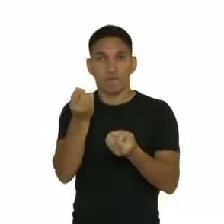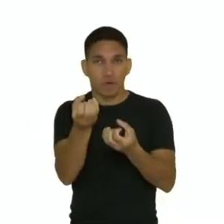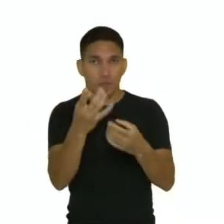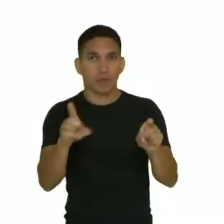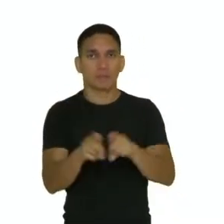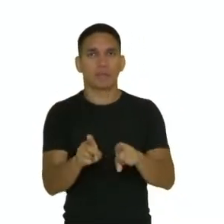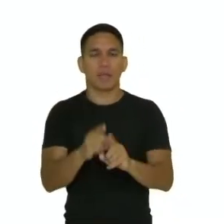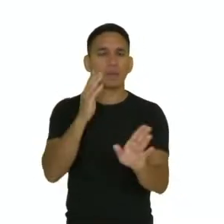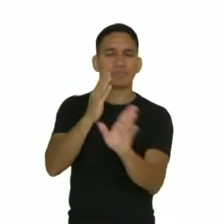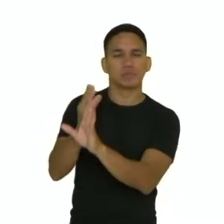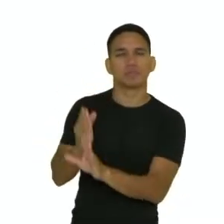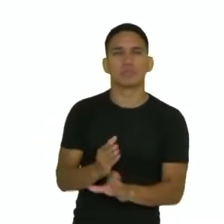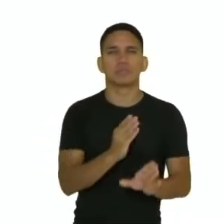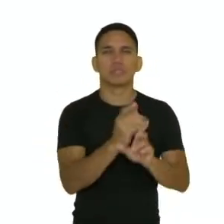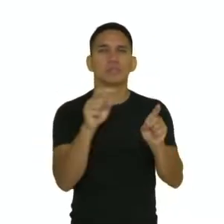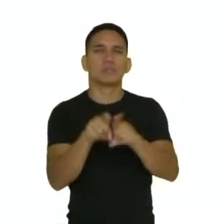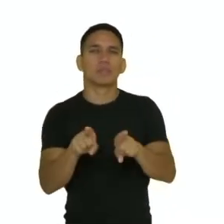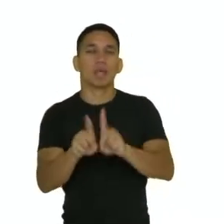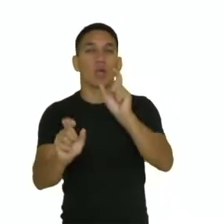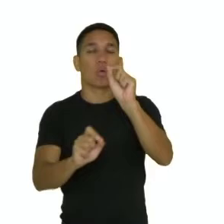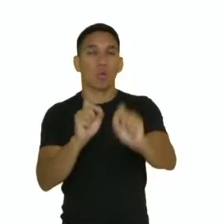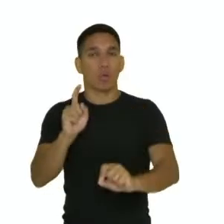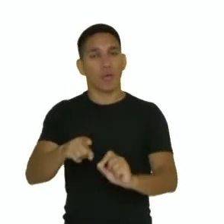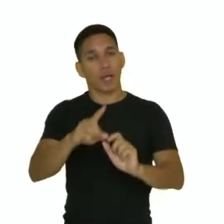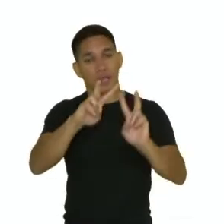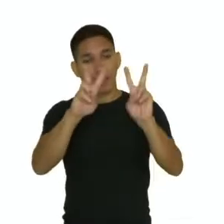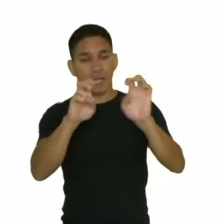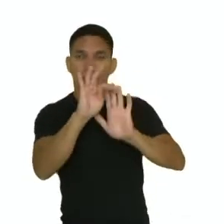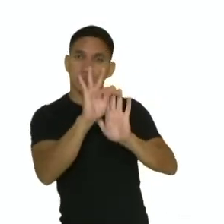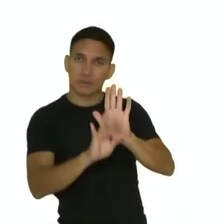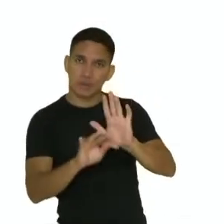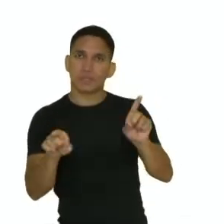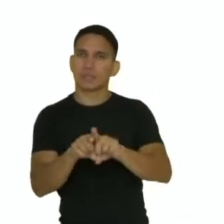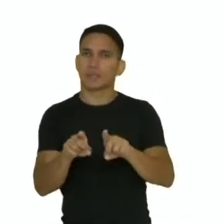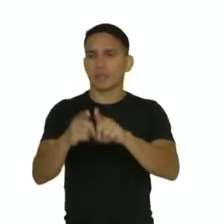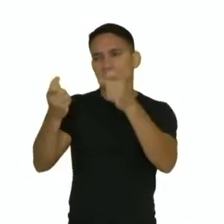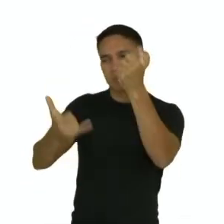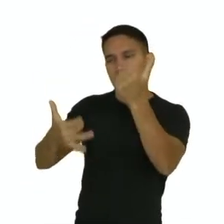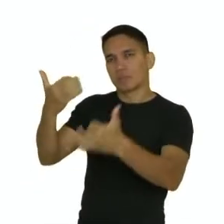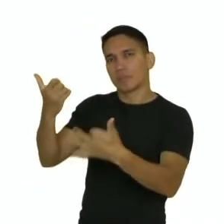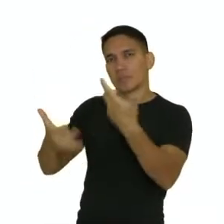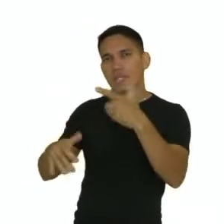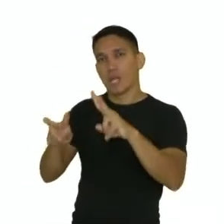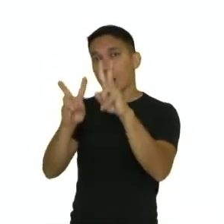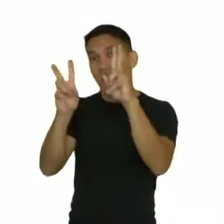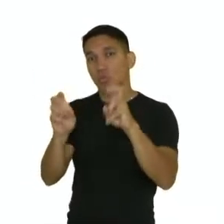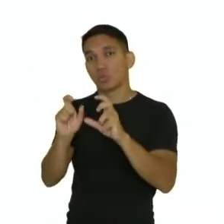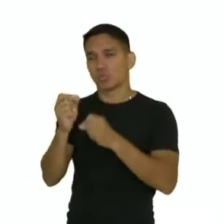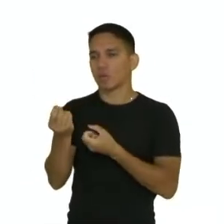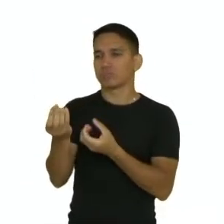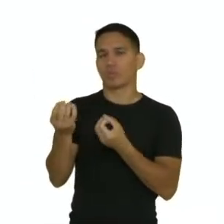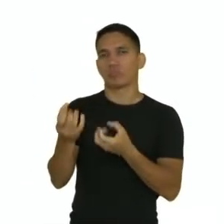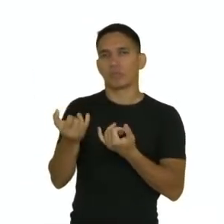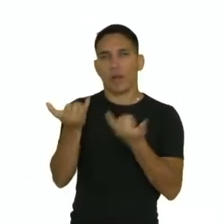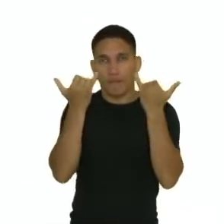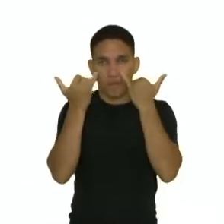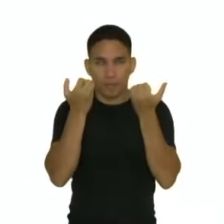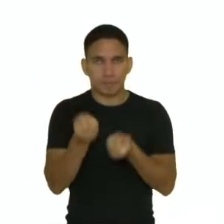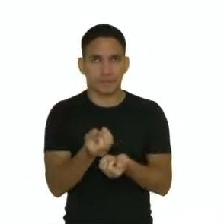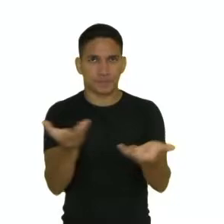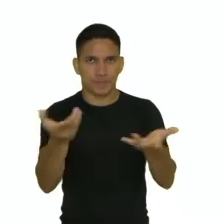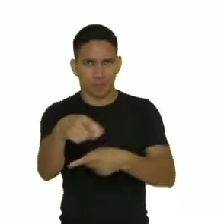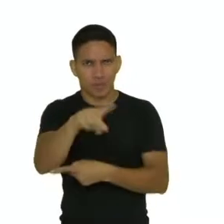tema do texto e a finalidade. Também vamos debater sobre um assunto noticiado. Você sabe o que